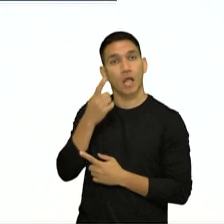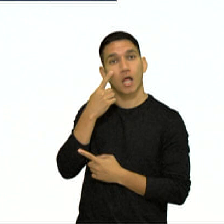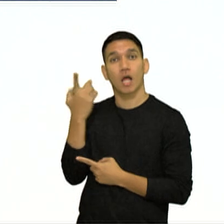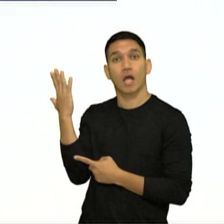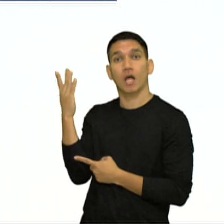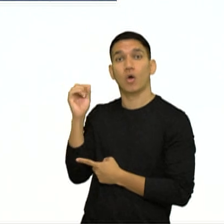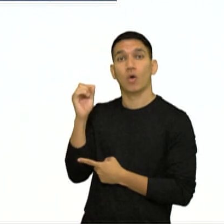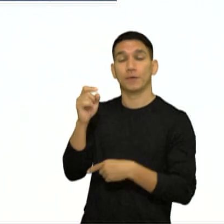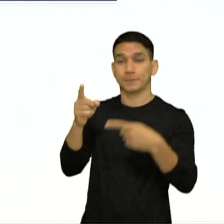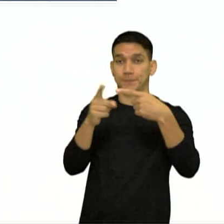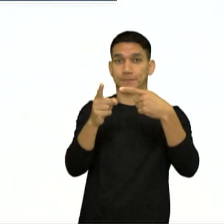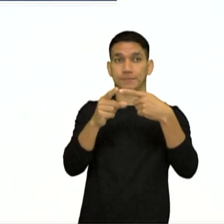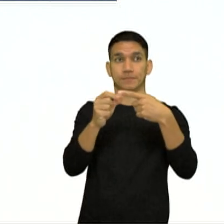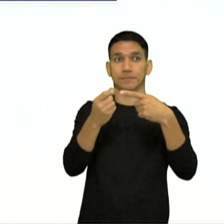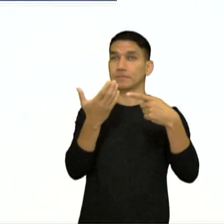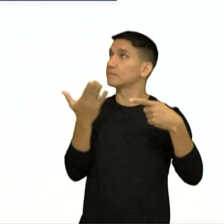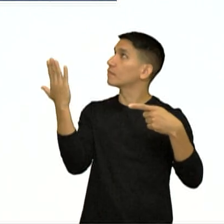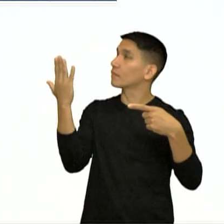y.